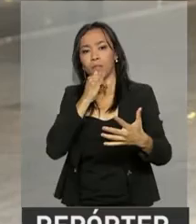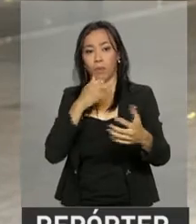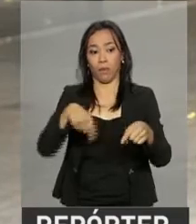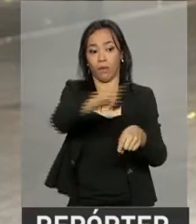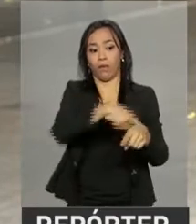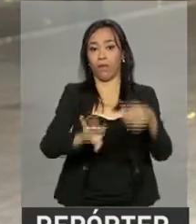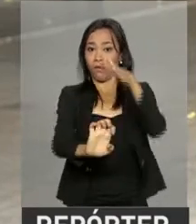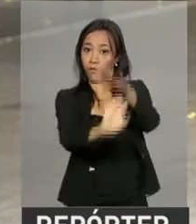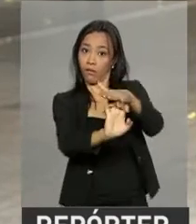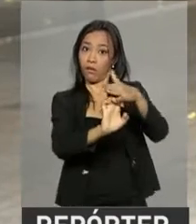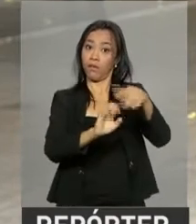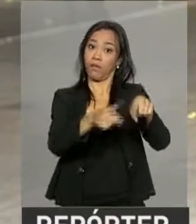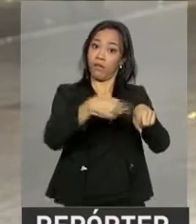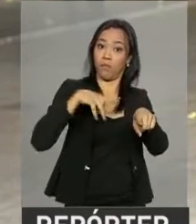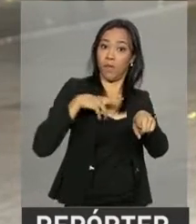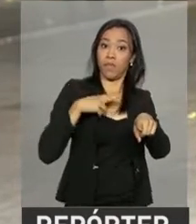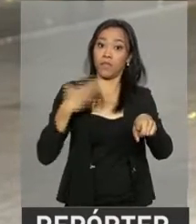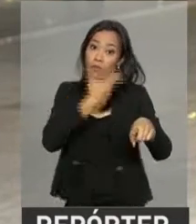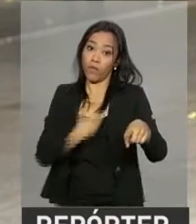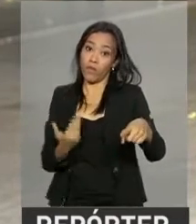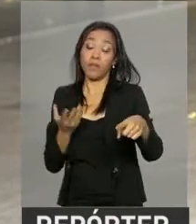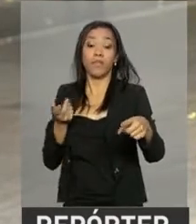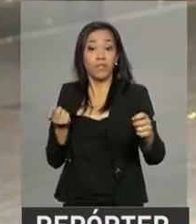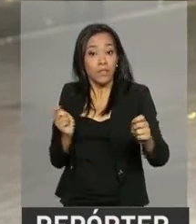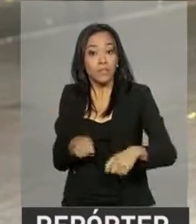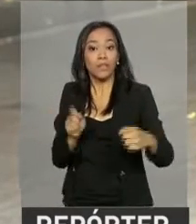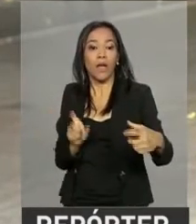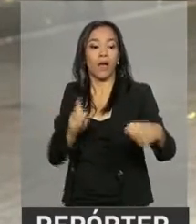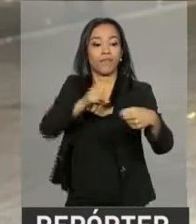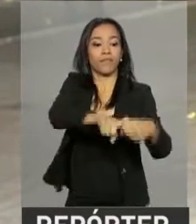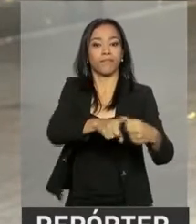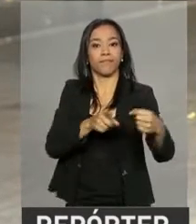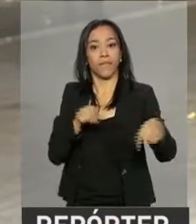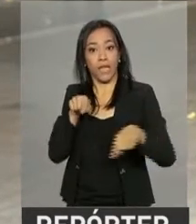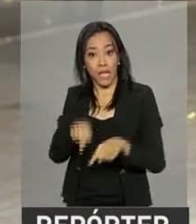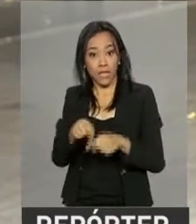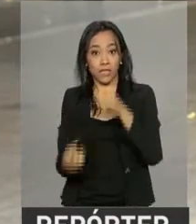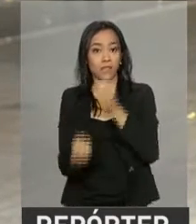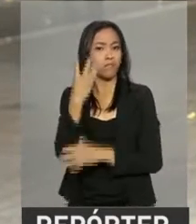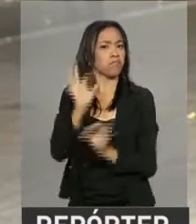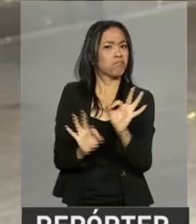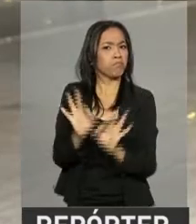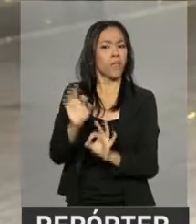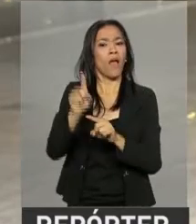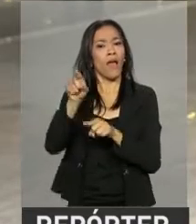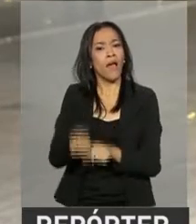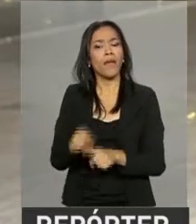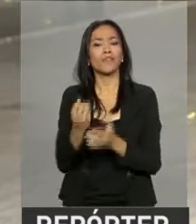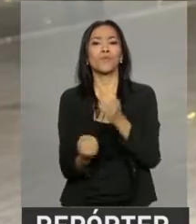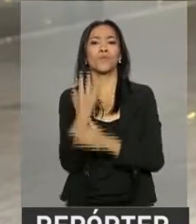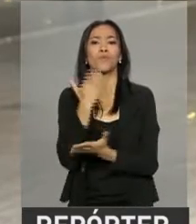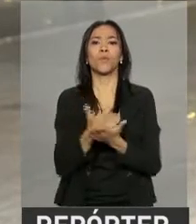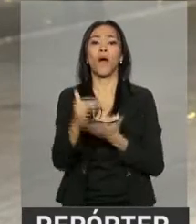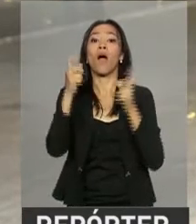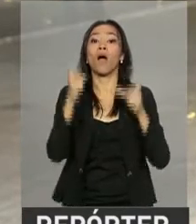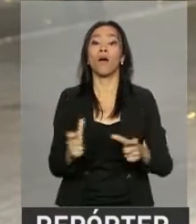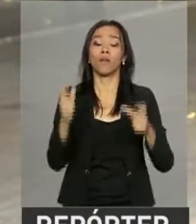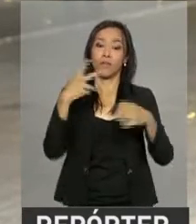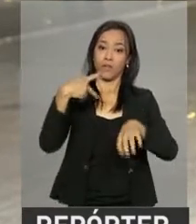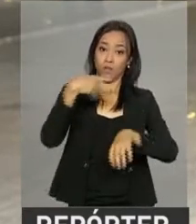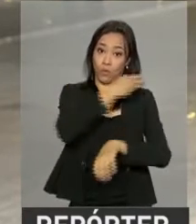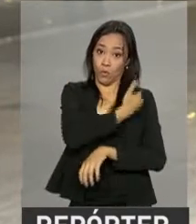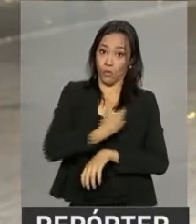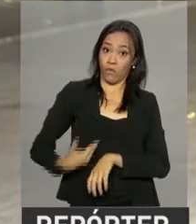também para criar parcerias. O Genova, ele surgiu a partir de uma parceria com o governo da Dinamarca, que foi